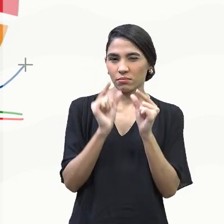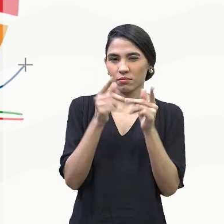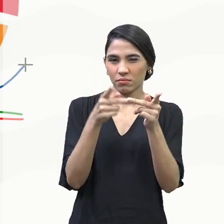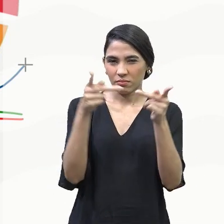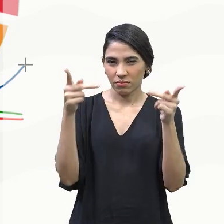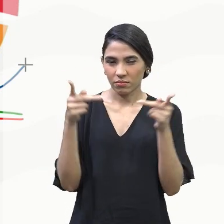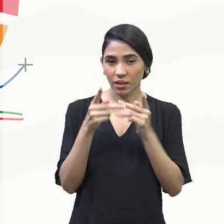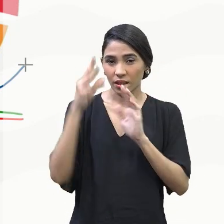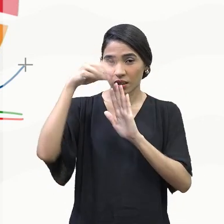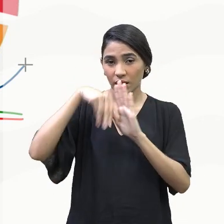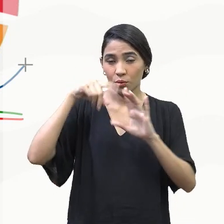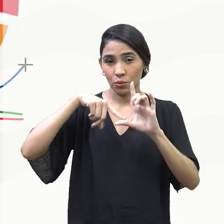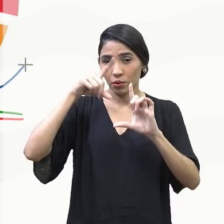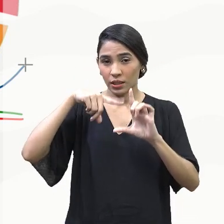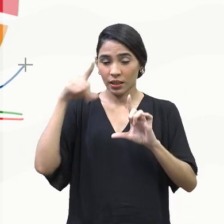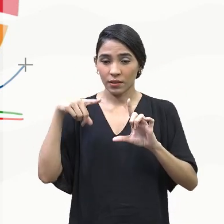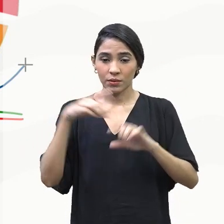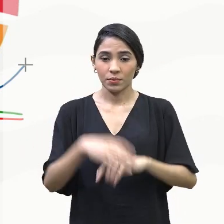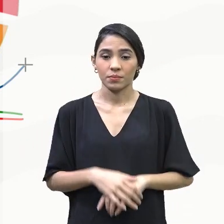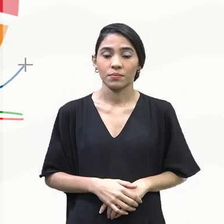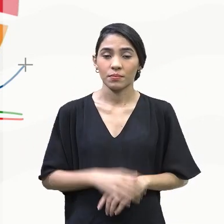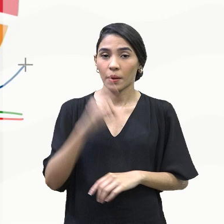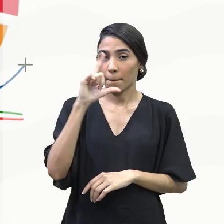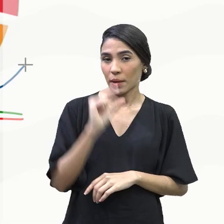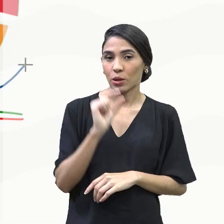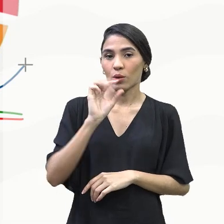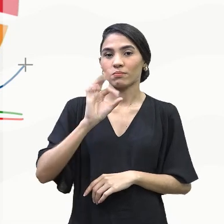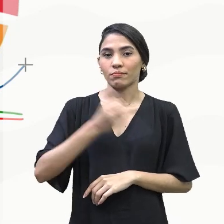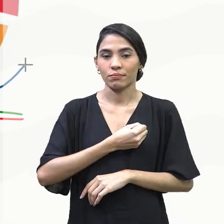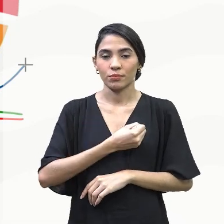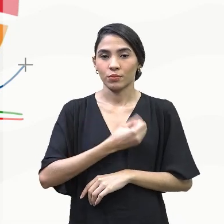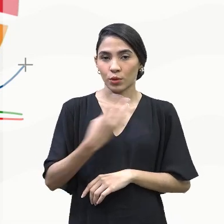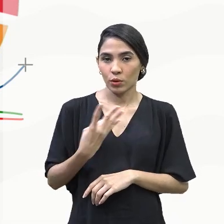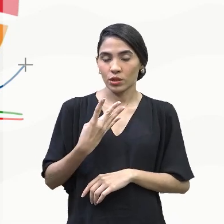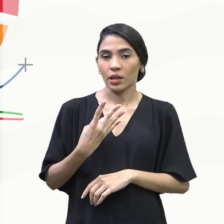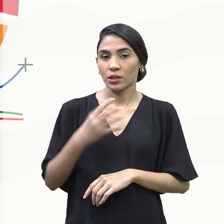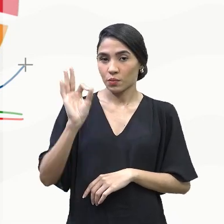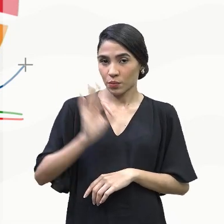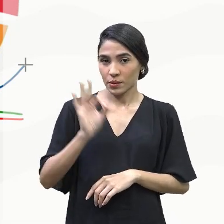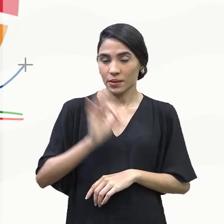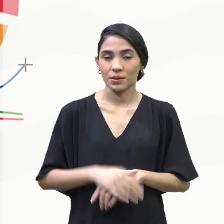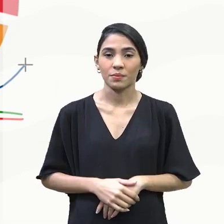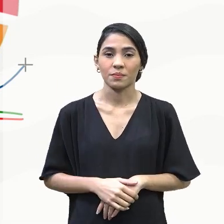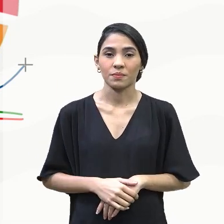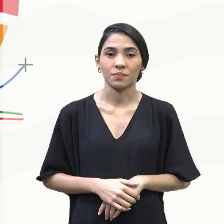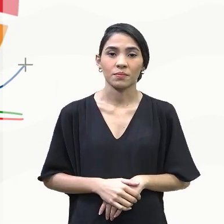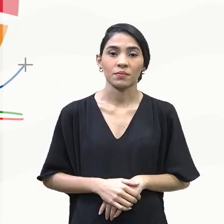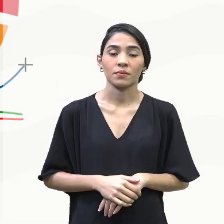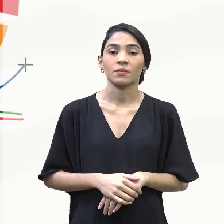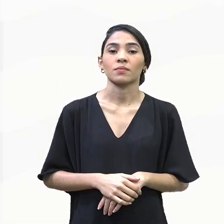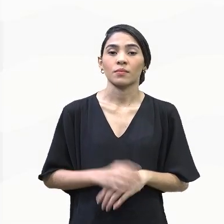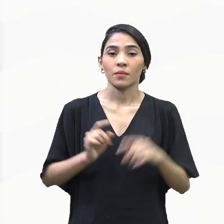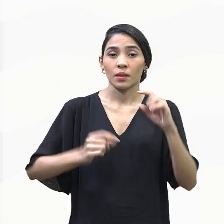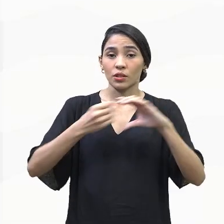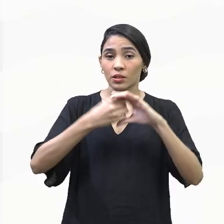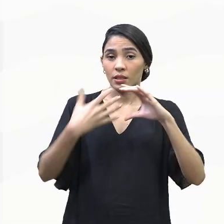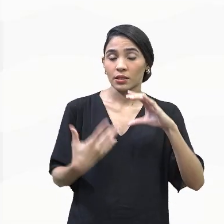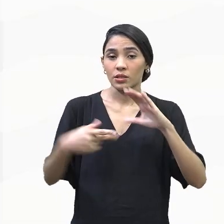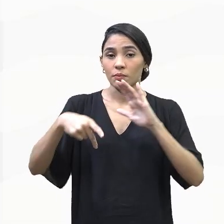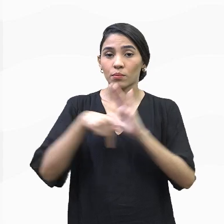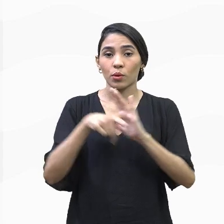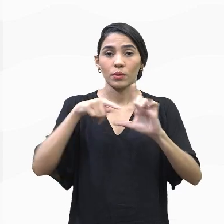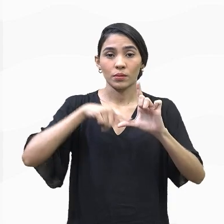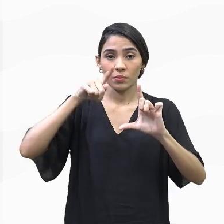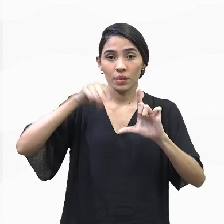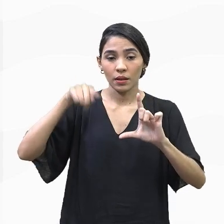até a que não consegue aparecer ali, é a menor quantidade na porcentagem, ok? Elementos que compõem um gráfico. Aqui eu